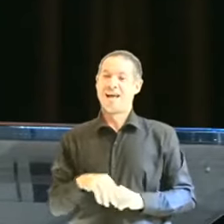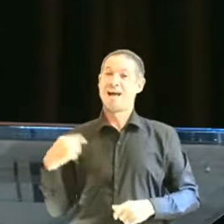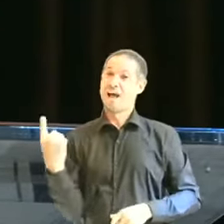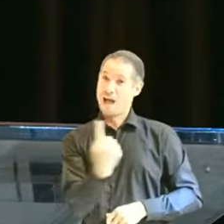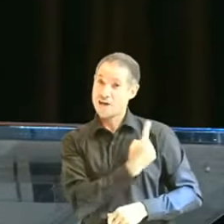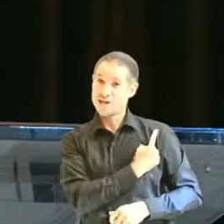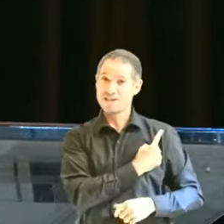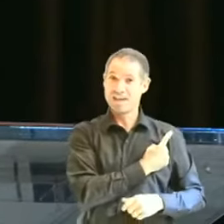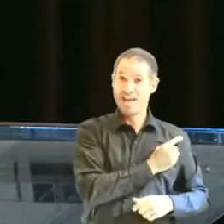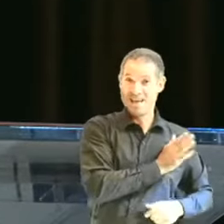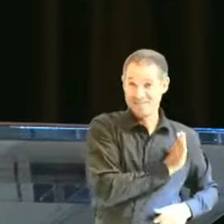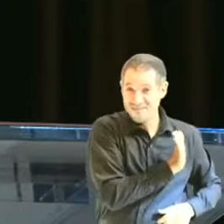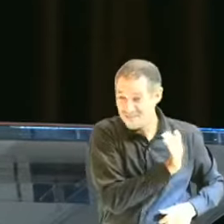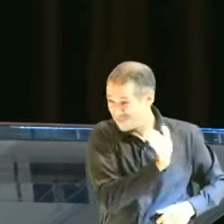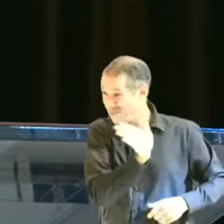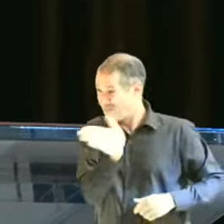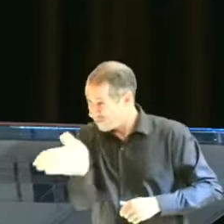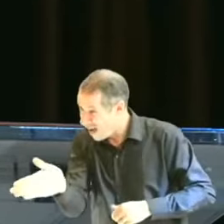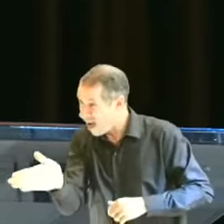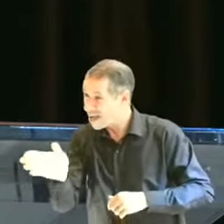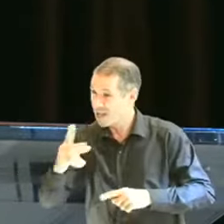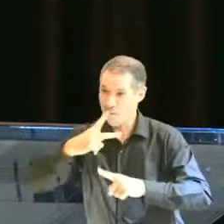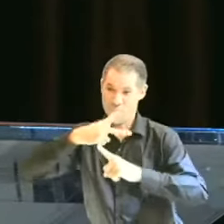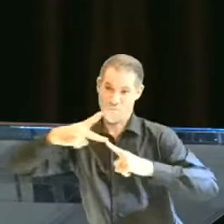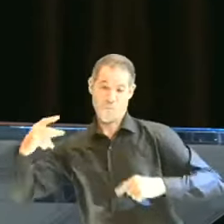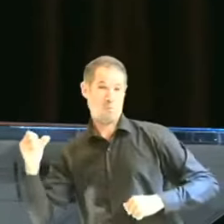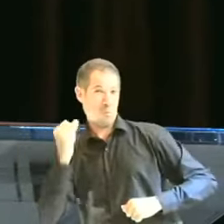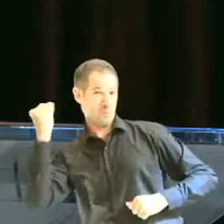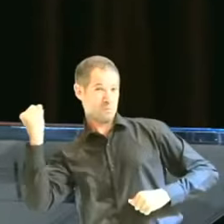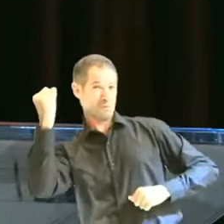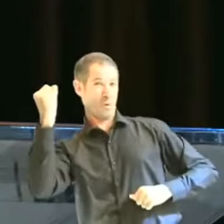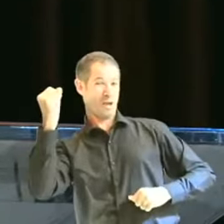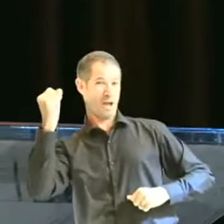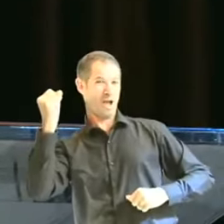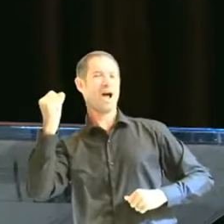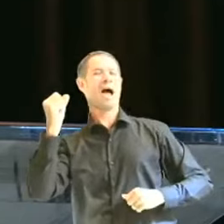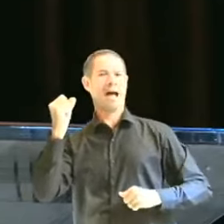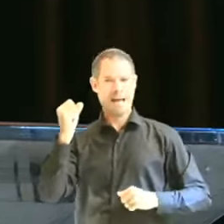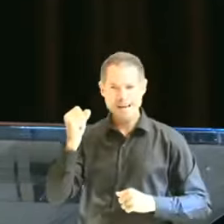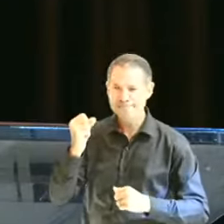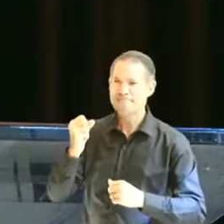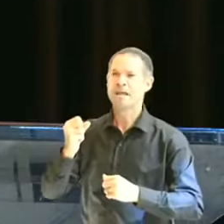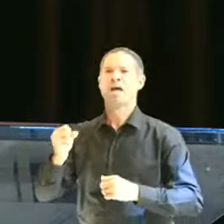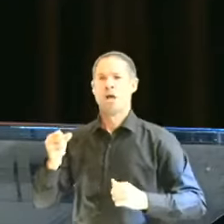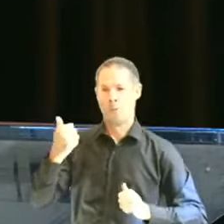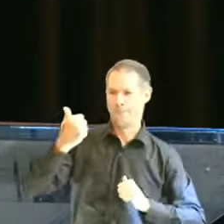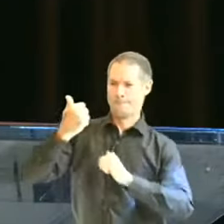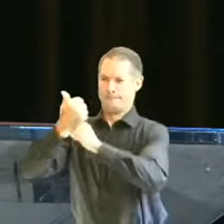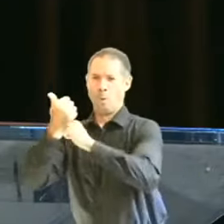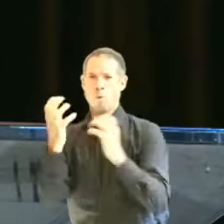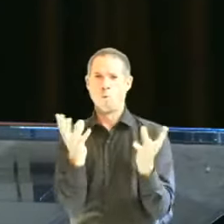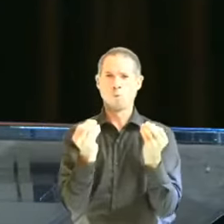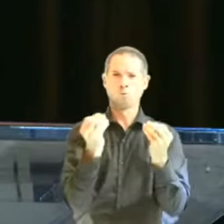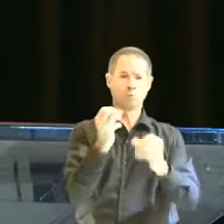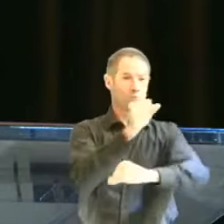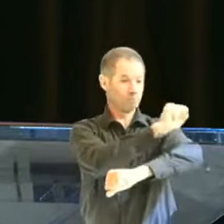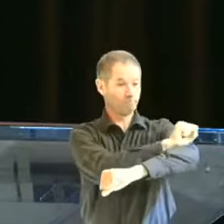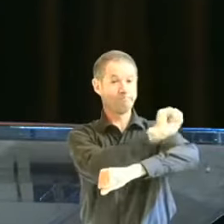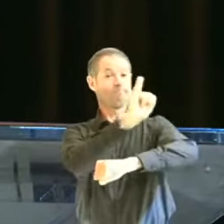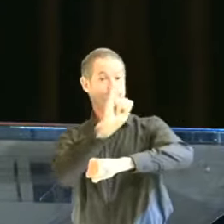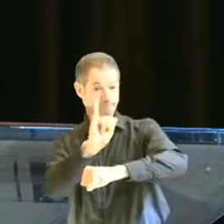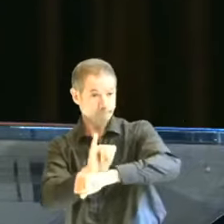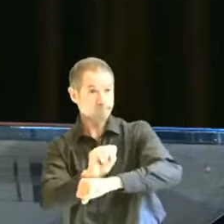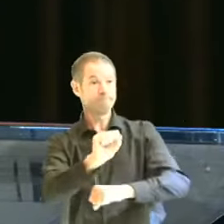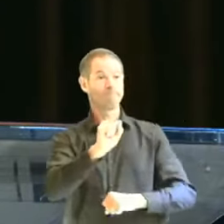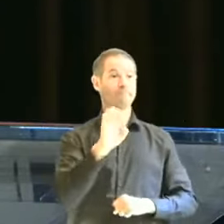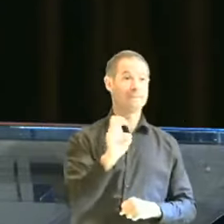gente vai lá e a gente vê essas vitórias. E a gente tem contado com o apoio de muita gente. O pessoal do Senai tem sido